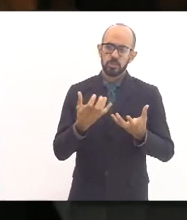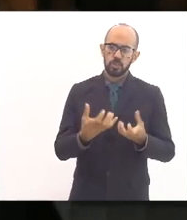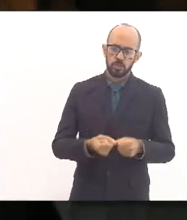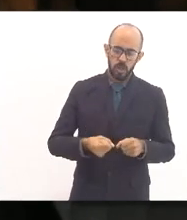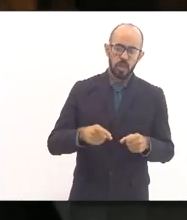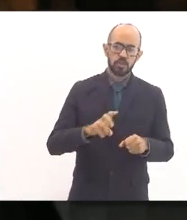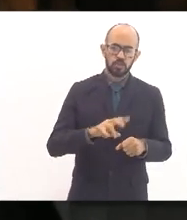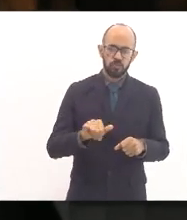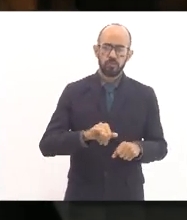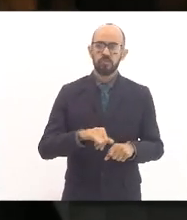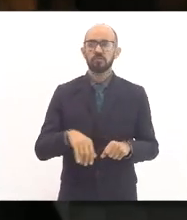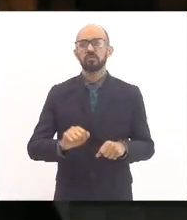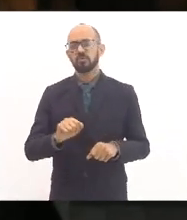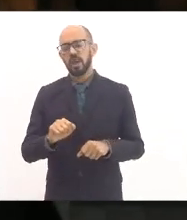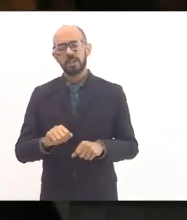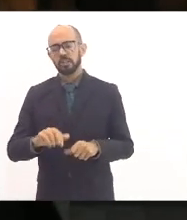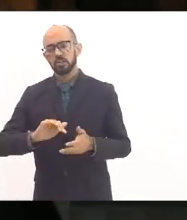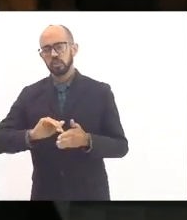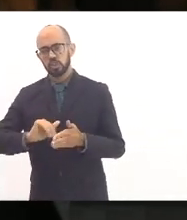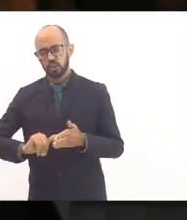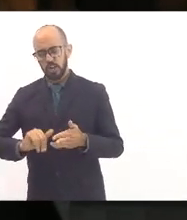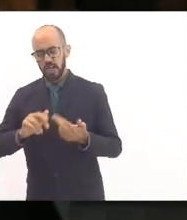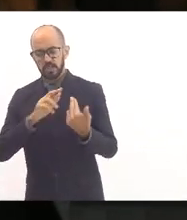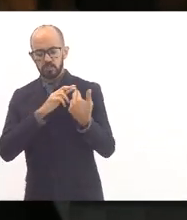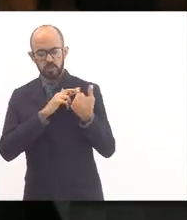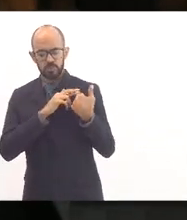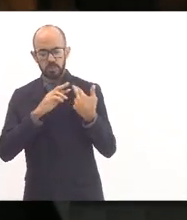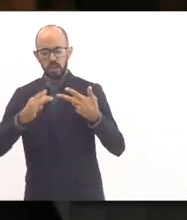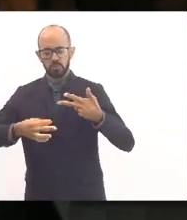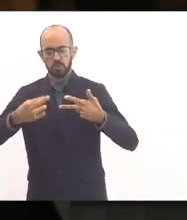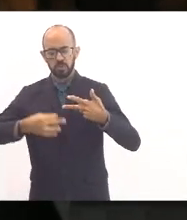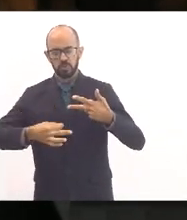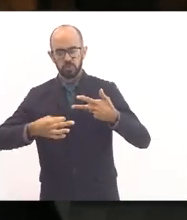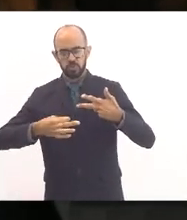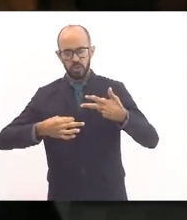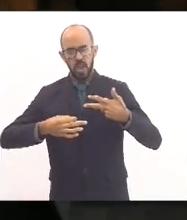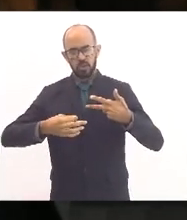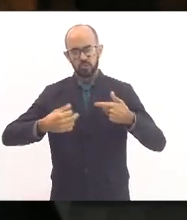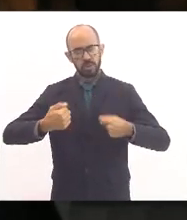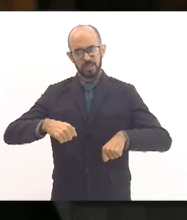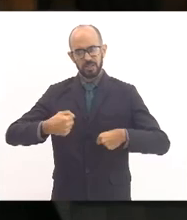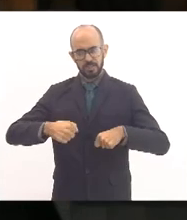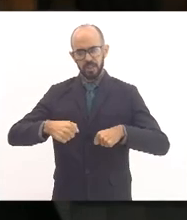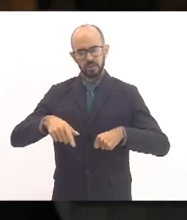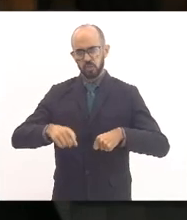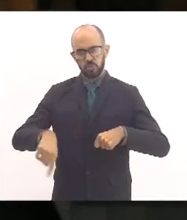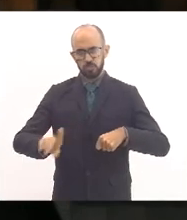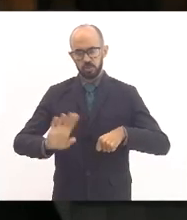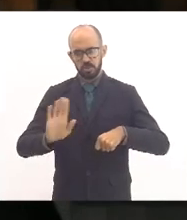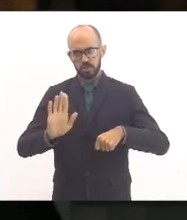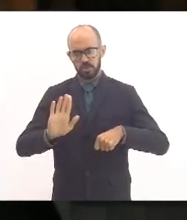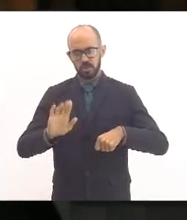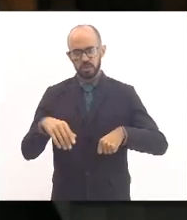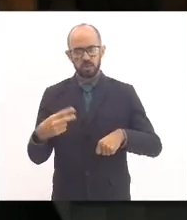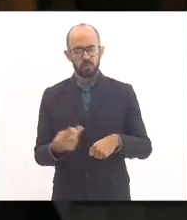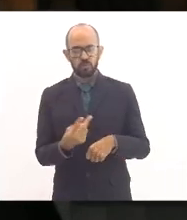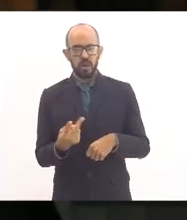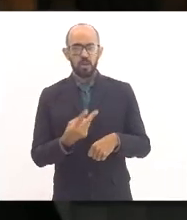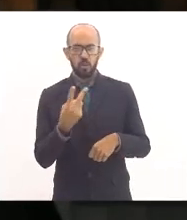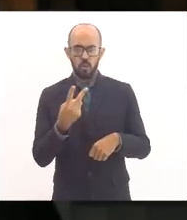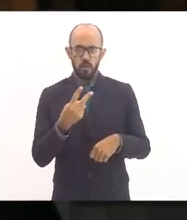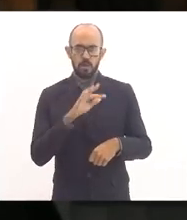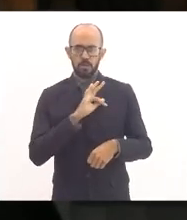desafogando O Poder Judiciário de uma demanda desnecessária e dando a devida valorização por isso vai na